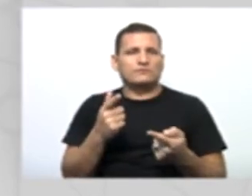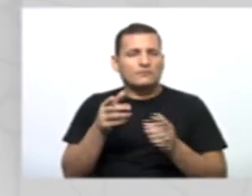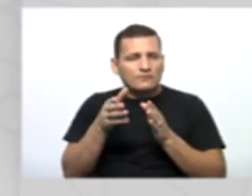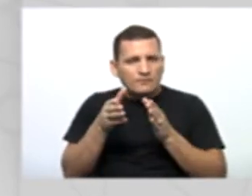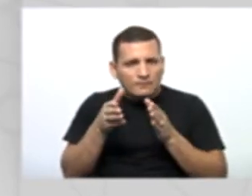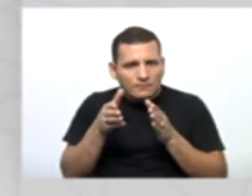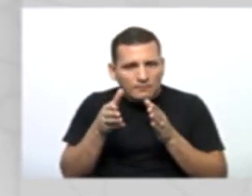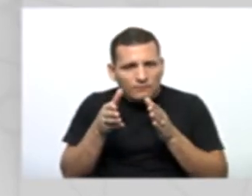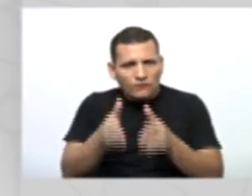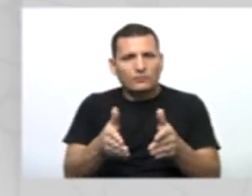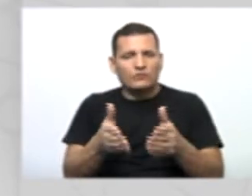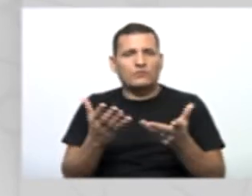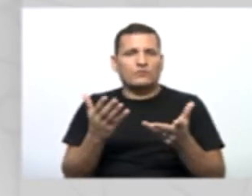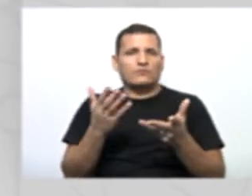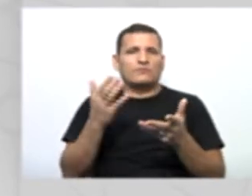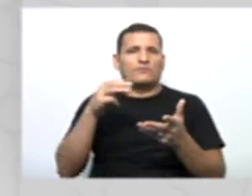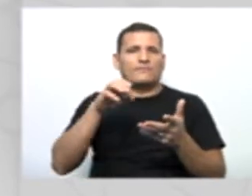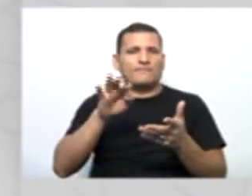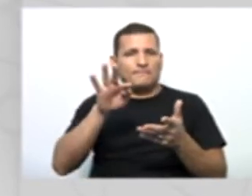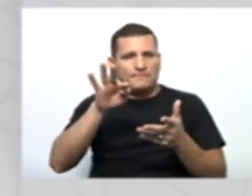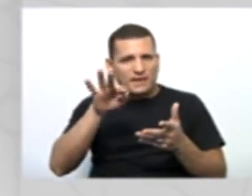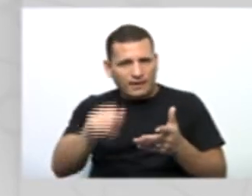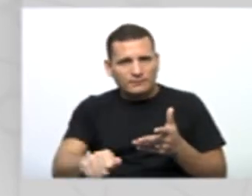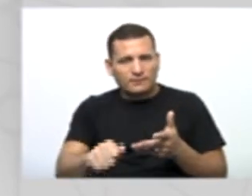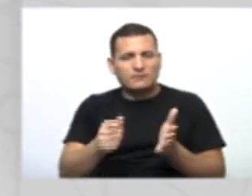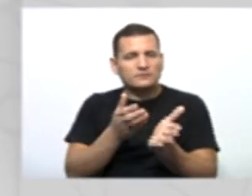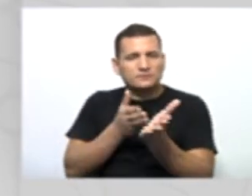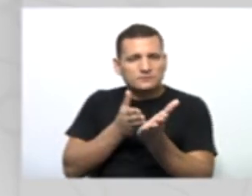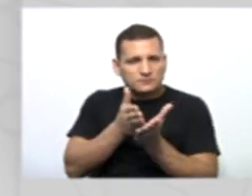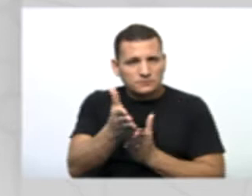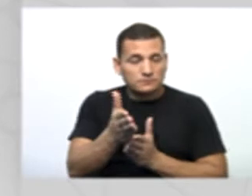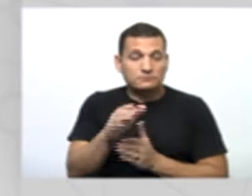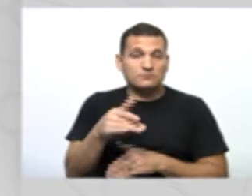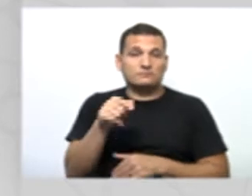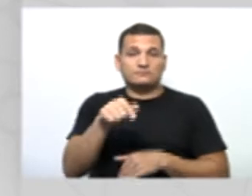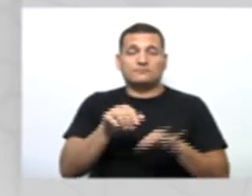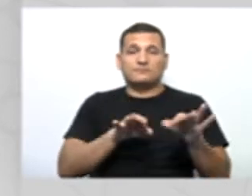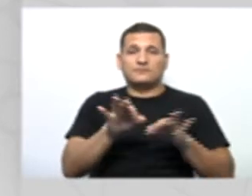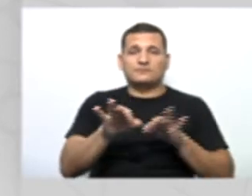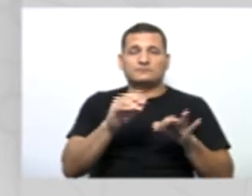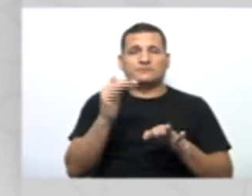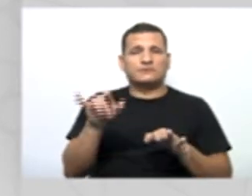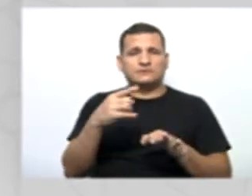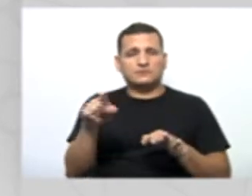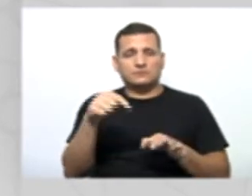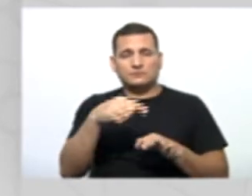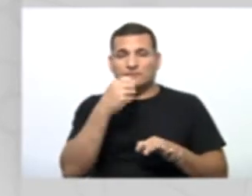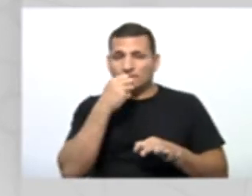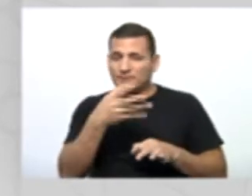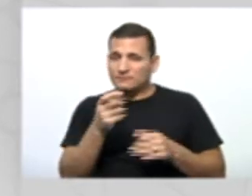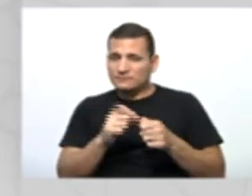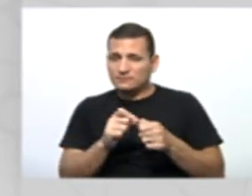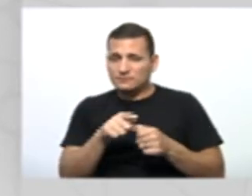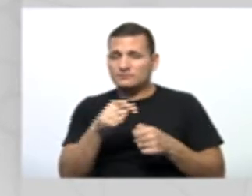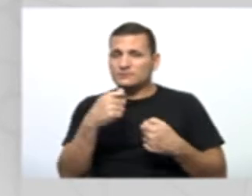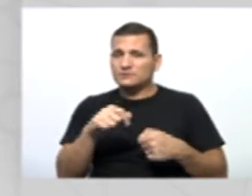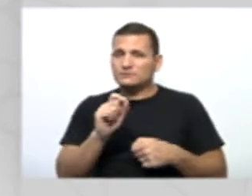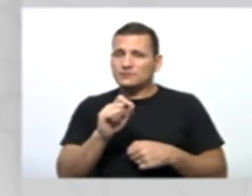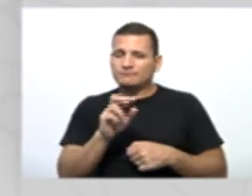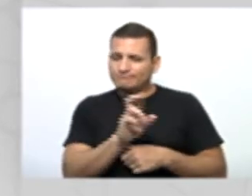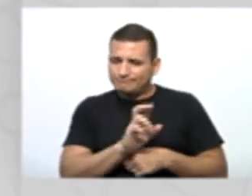tem para que ela possa se consolidar e para que esse plano de ação seja bem executado, ele precisa ser monitorado, ele precisa